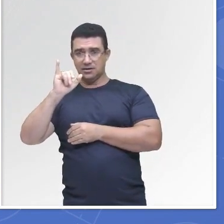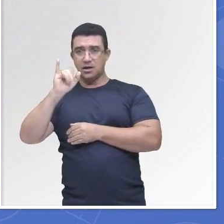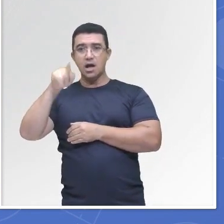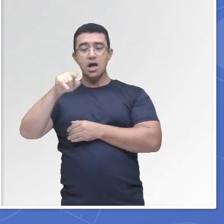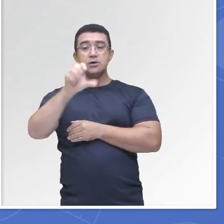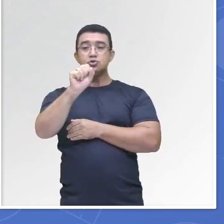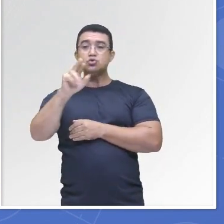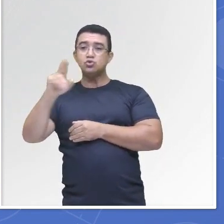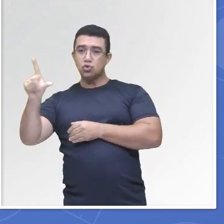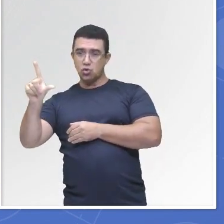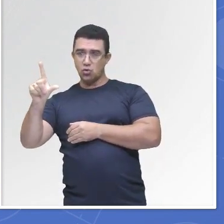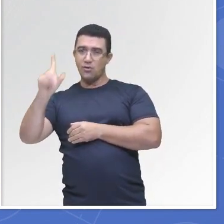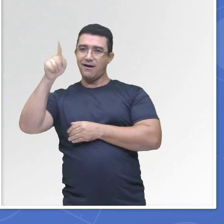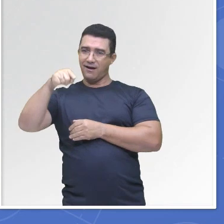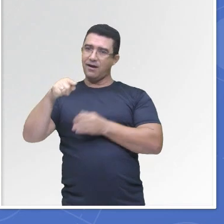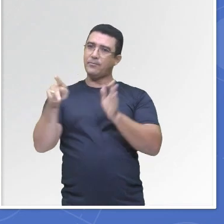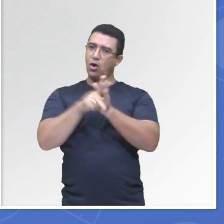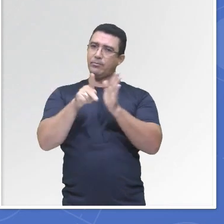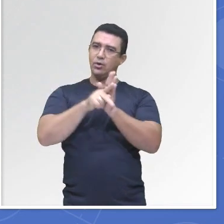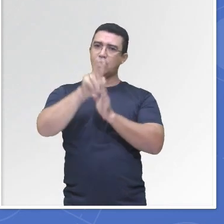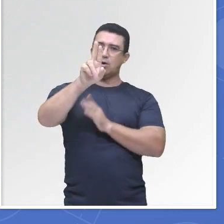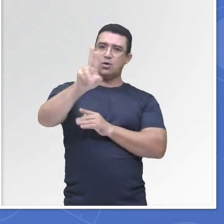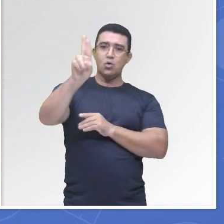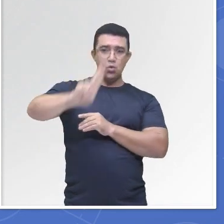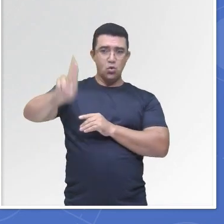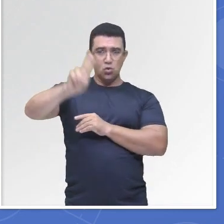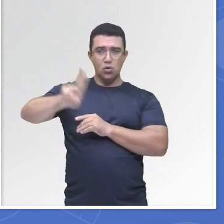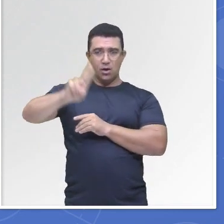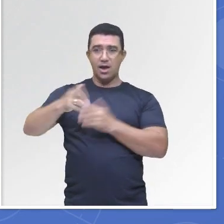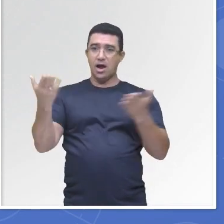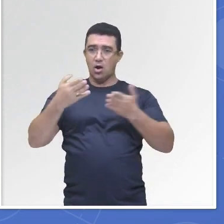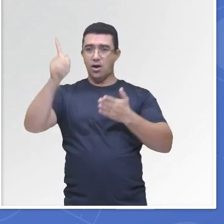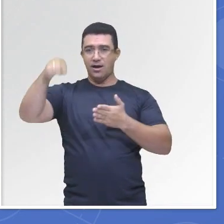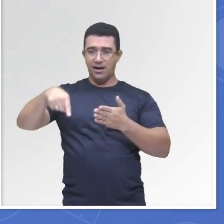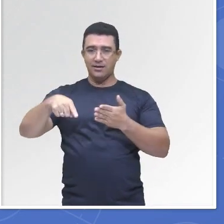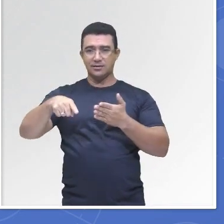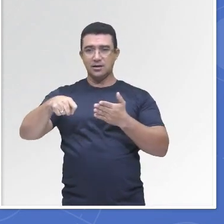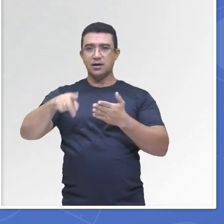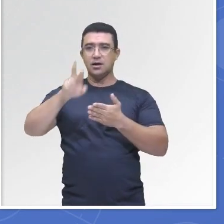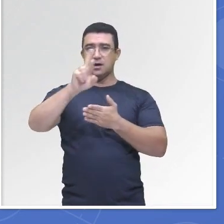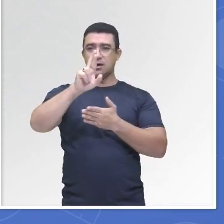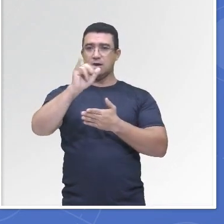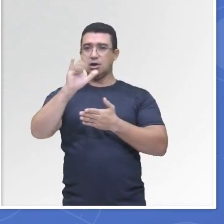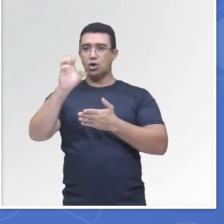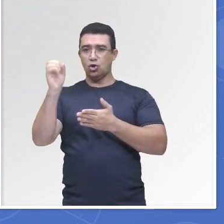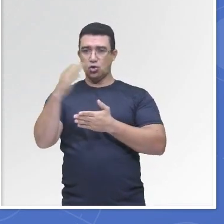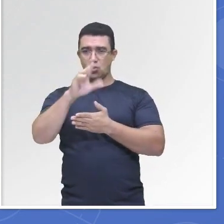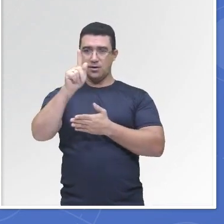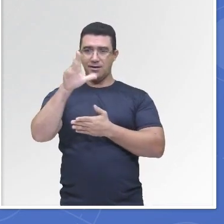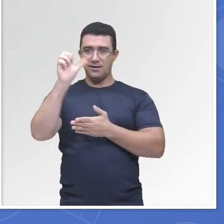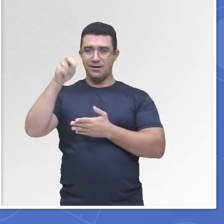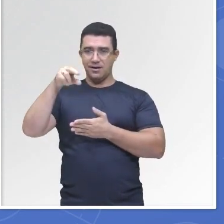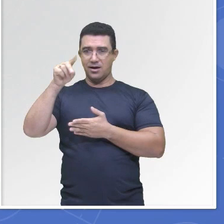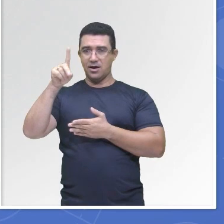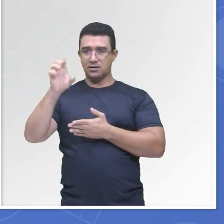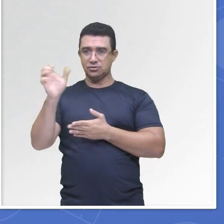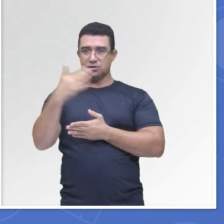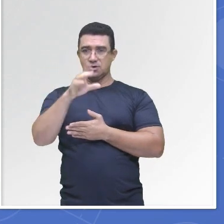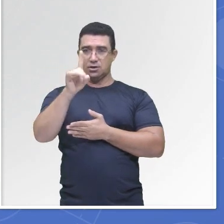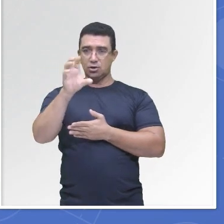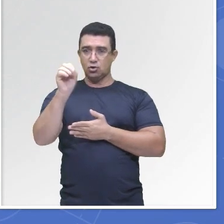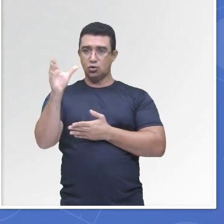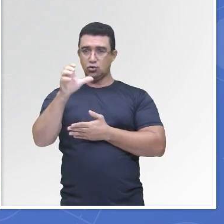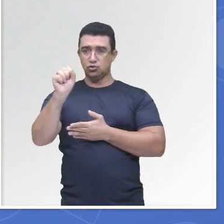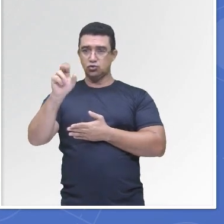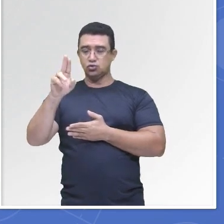do Uruguai e fica com a região que hoje pertence ao Rio Grande do Sul. E agora a gente vai treinar aí o nosso conhecimento, colocar ele em